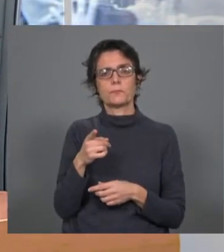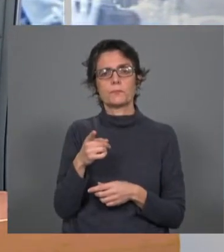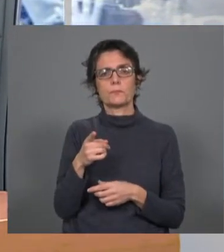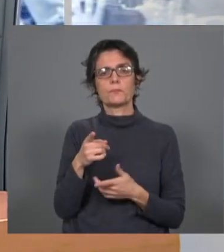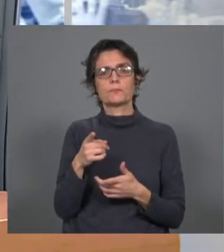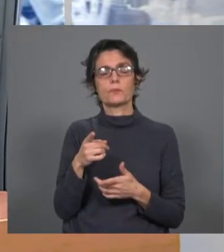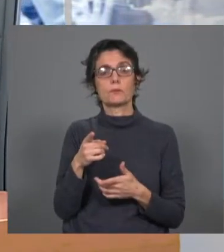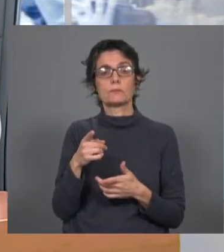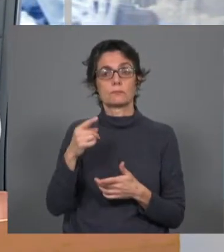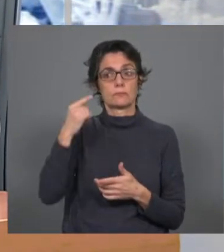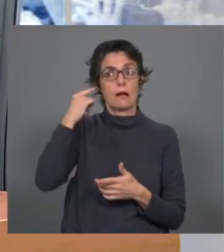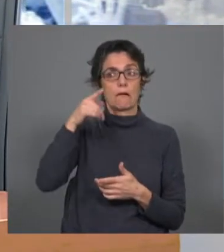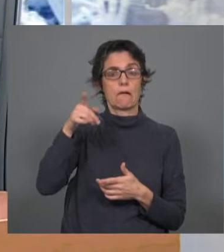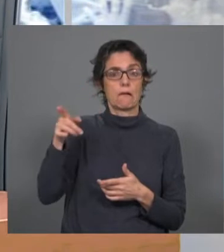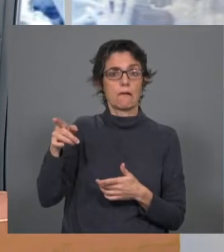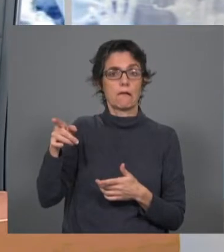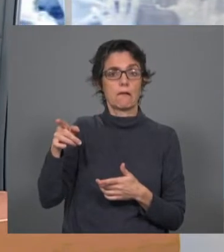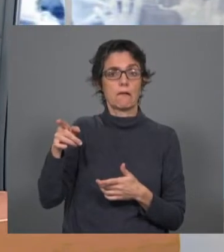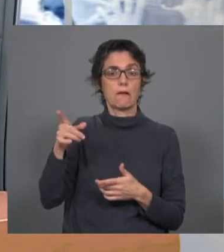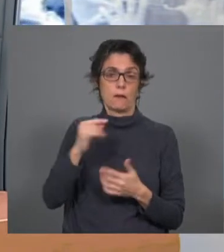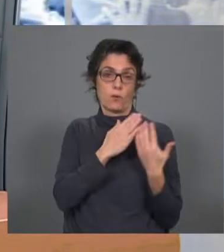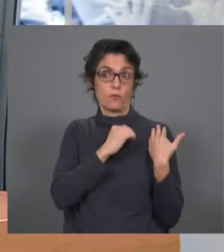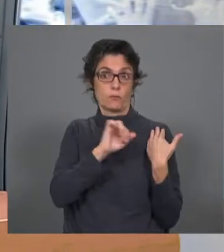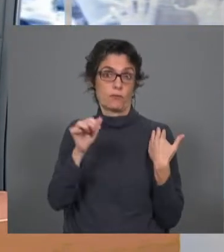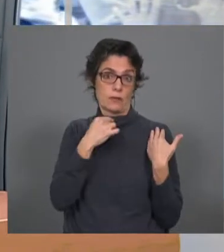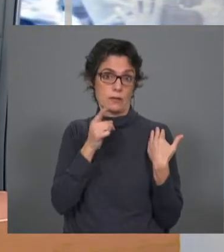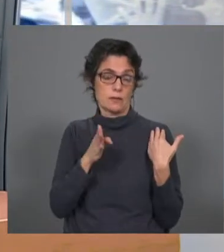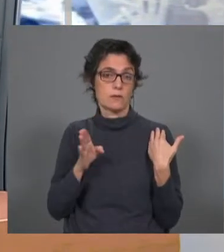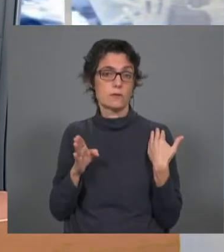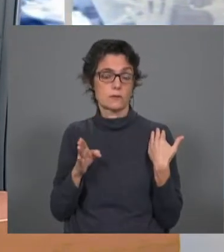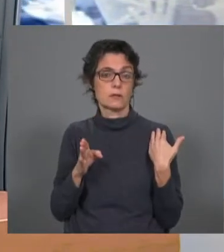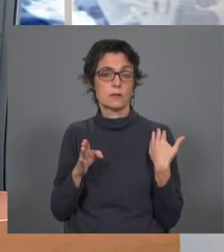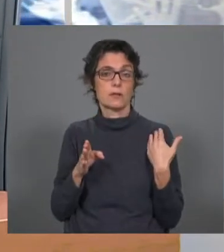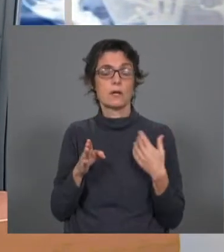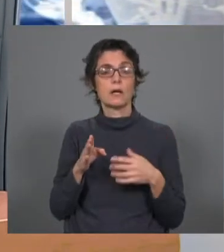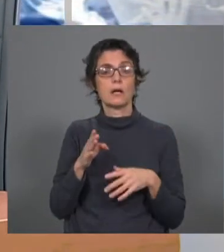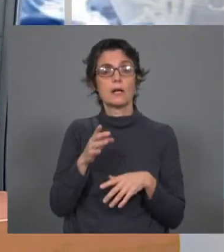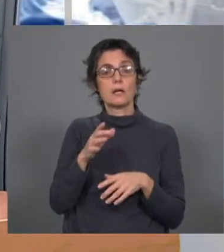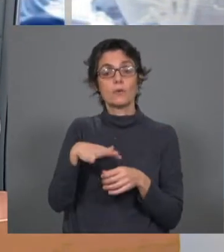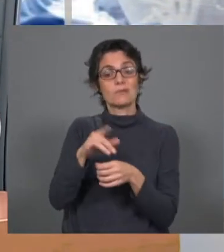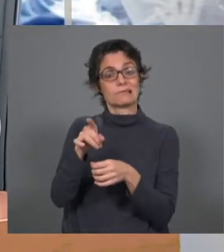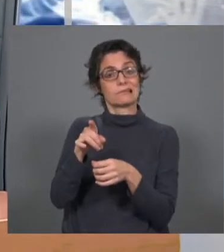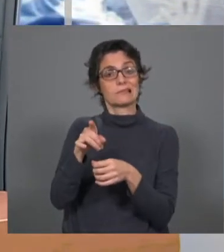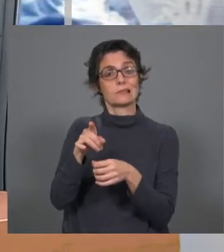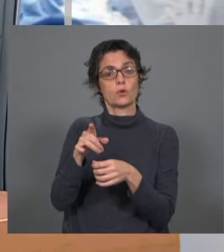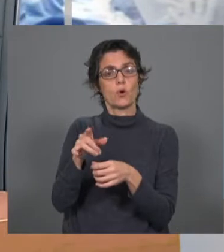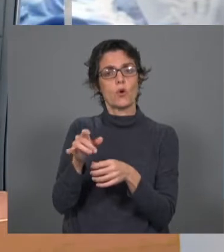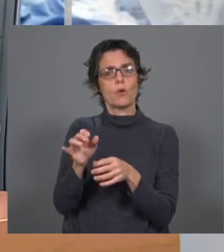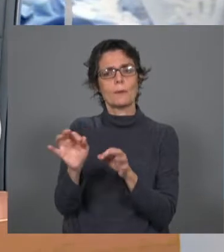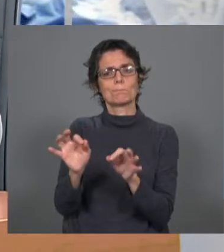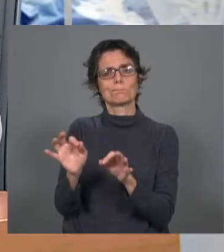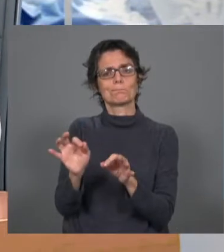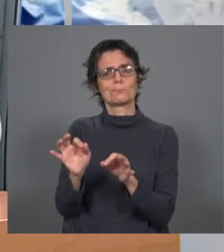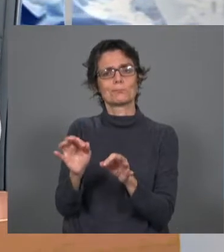tem sido dito, inclusive pelos responsáveis, antes de mais nada, um caso de má preparação. Ora,